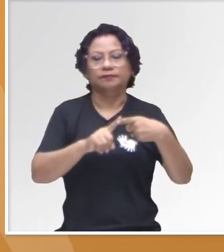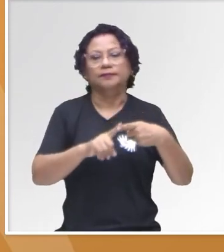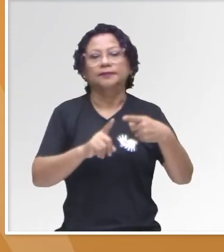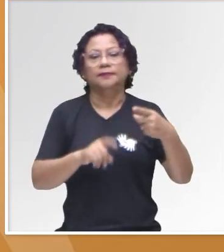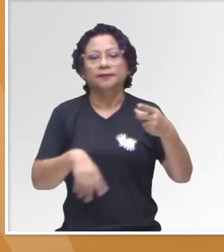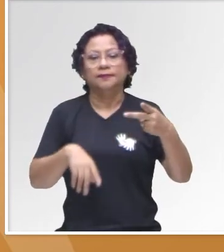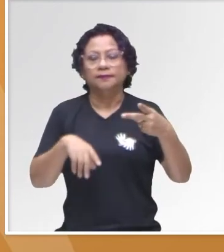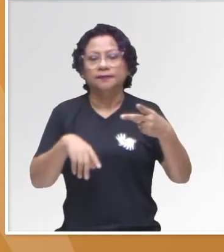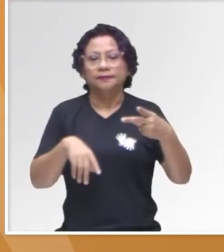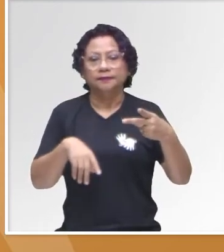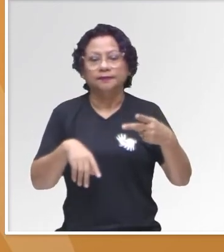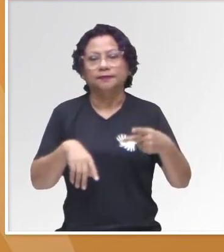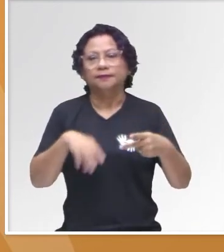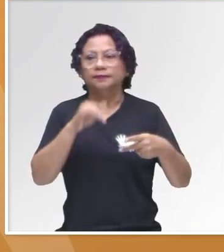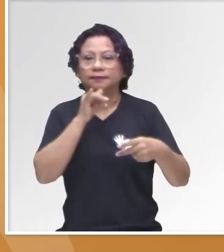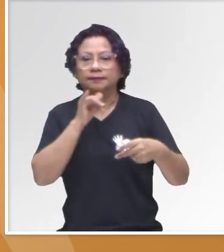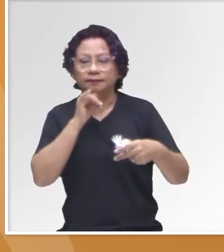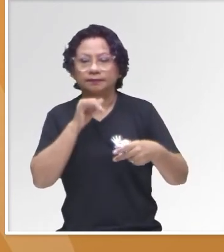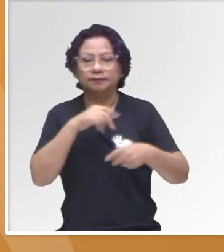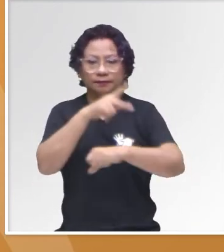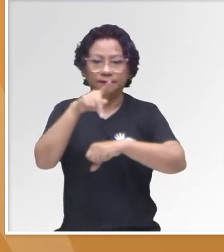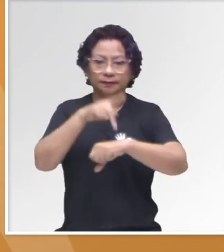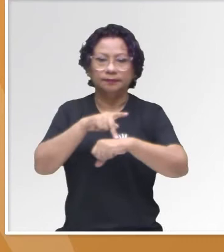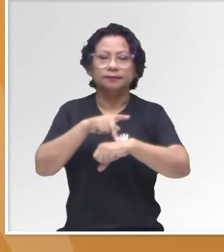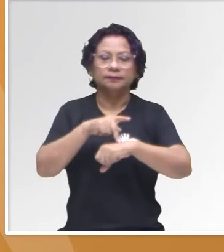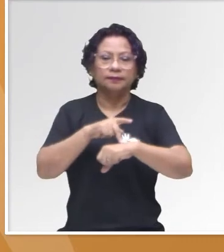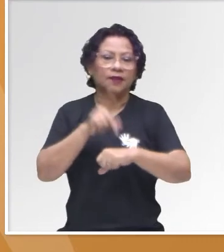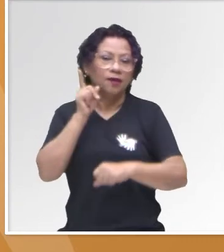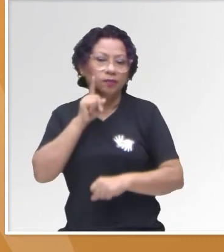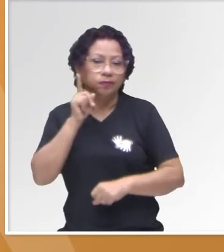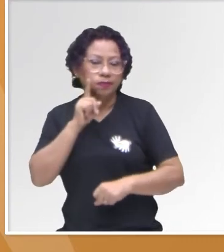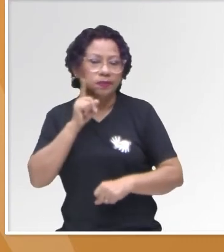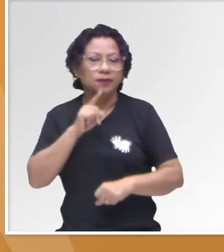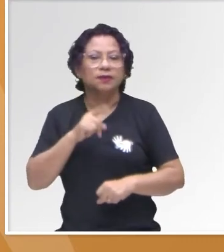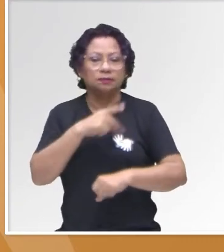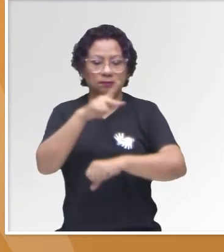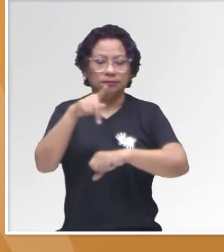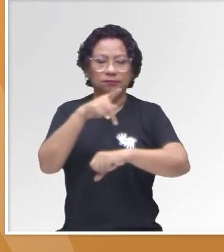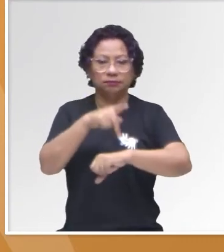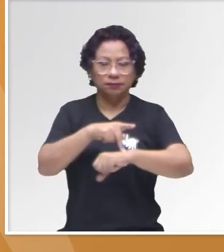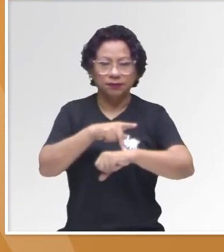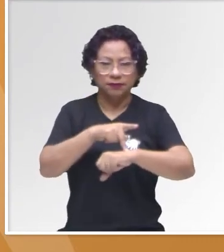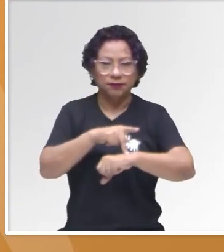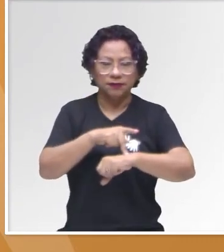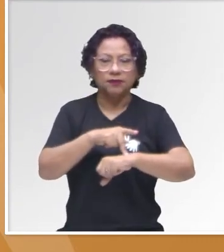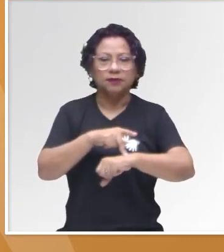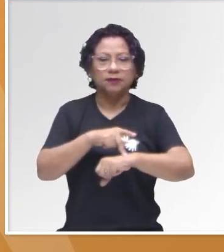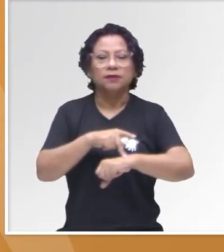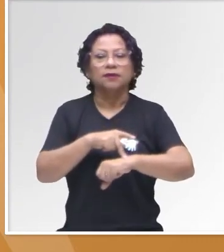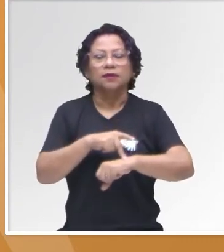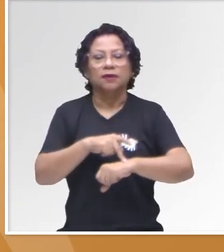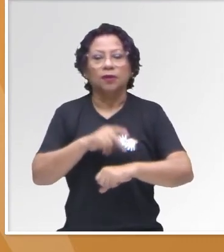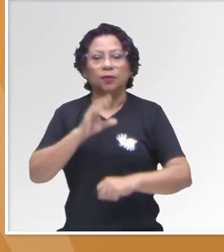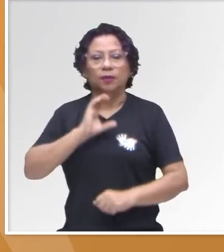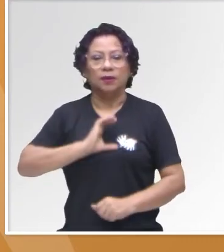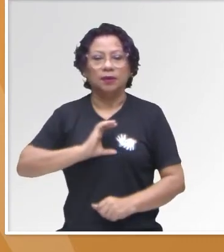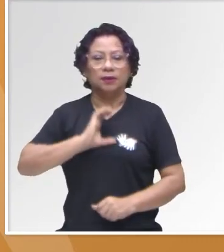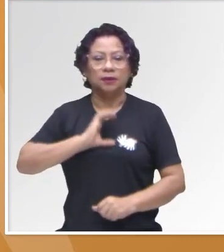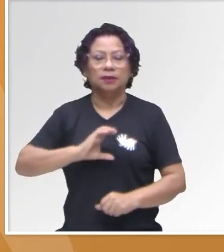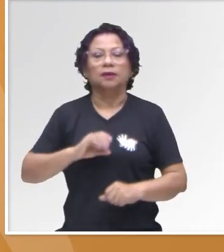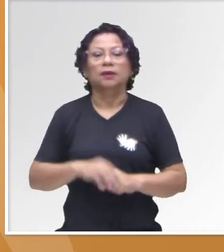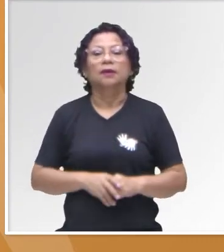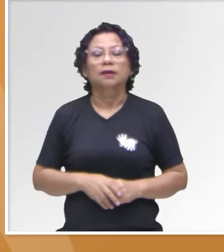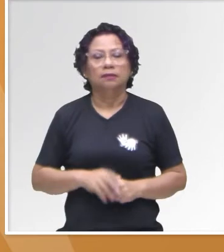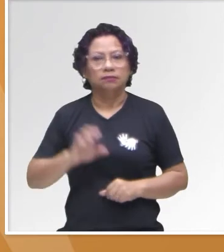exemplos. Os Estados Unidos, o Canadá, a maior parte ali, todos os países ali do continente europeu,